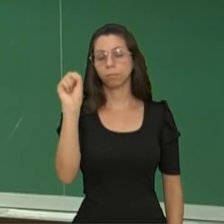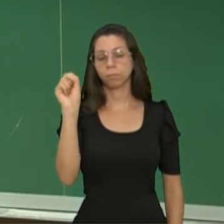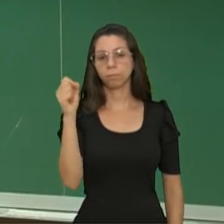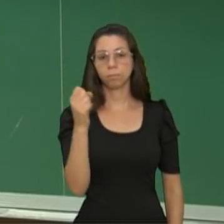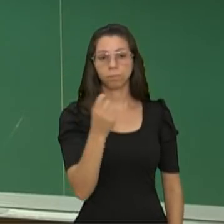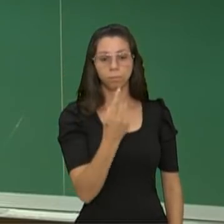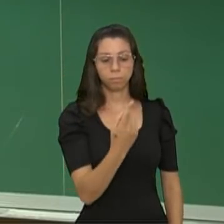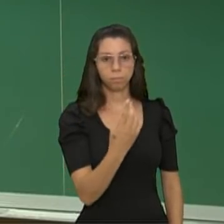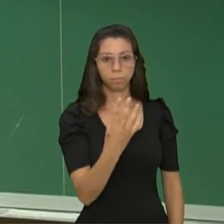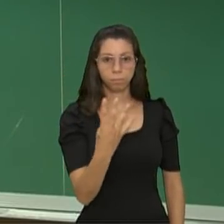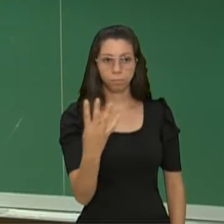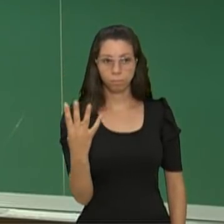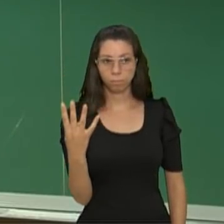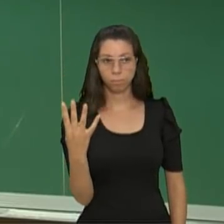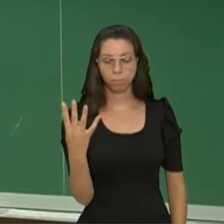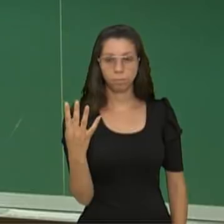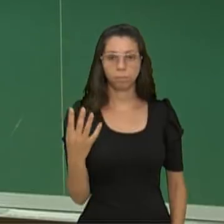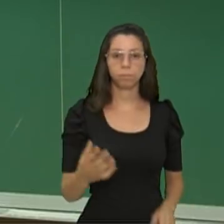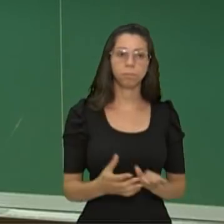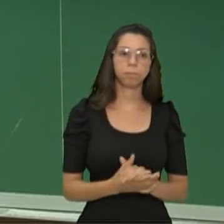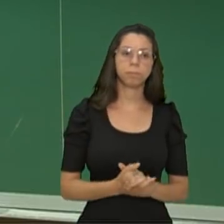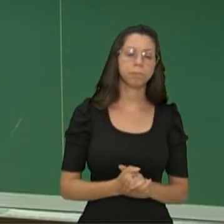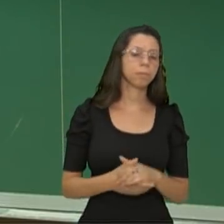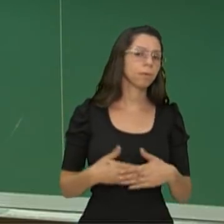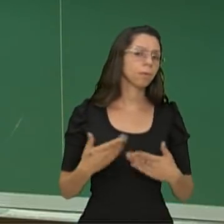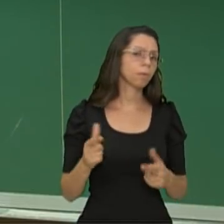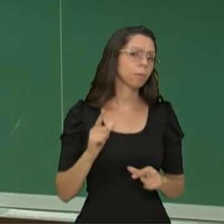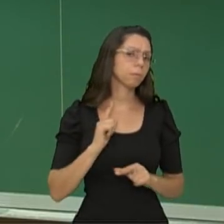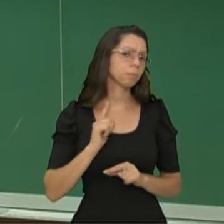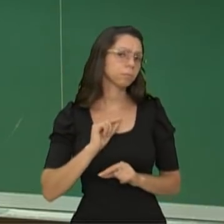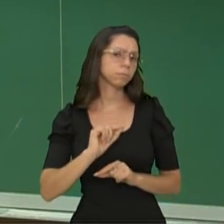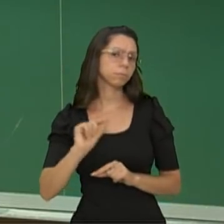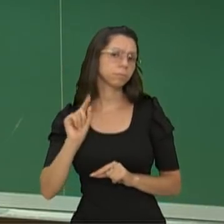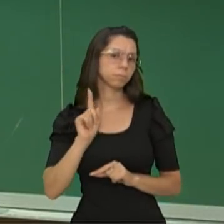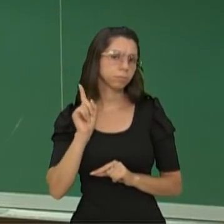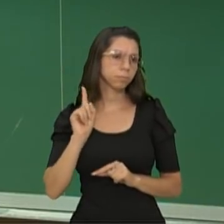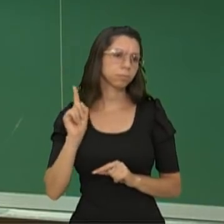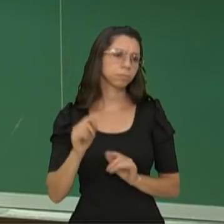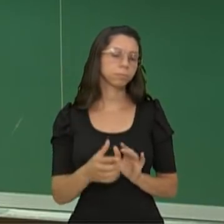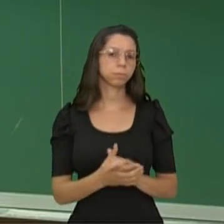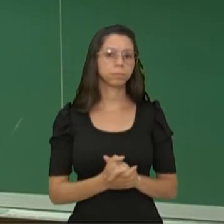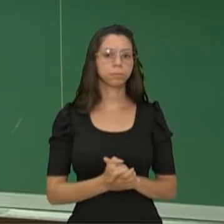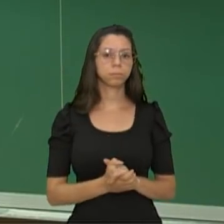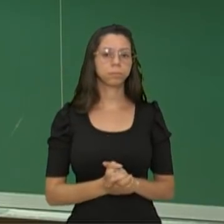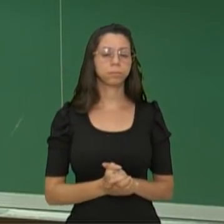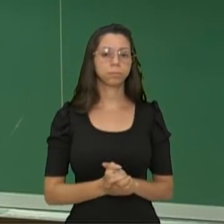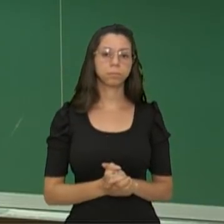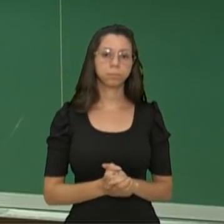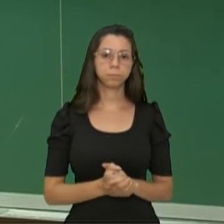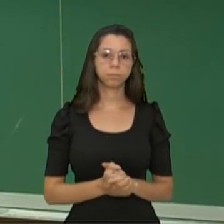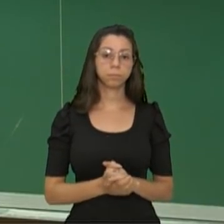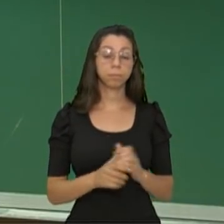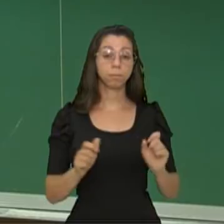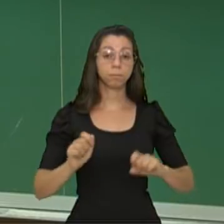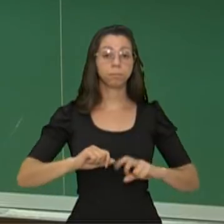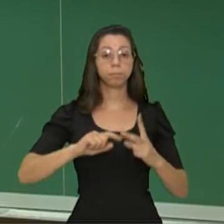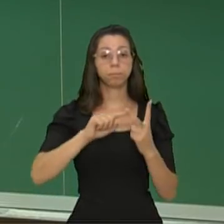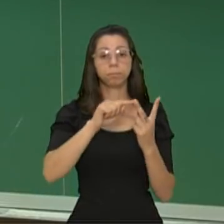144. Agora, o que eu tenho aí, né? Aplicar a fórmula de